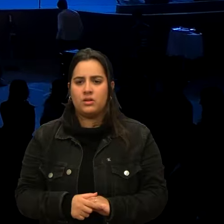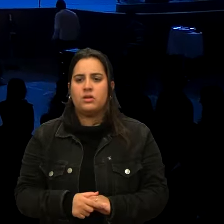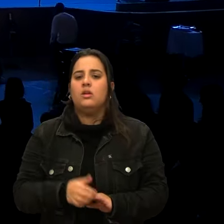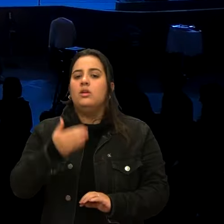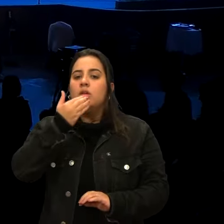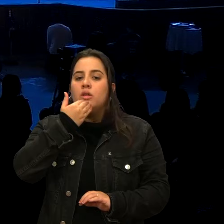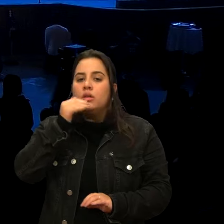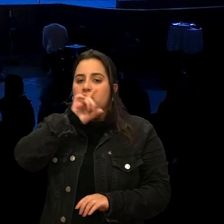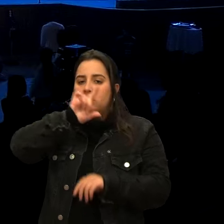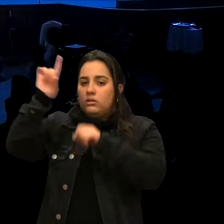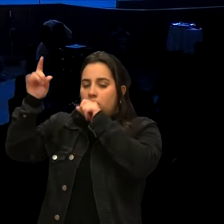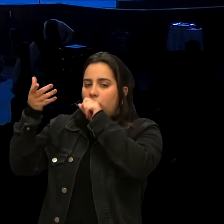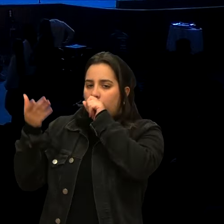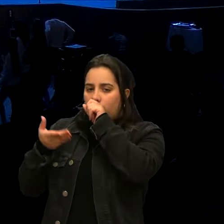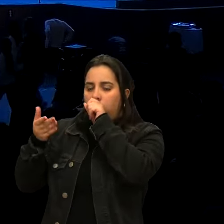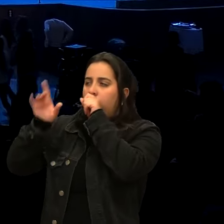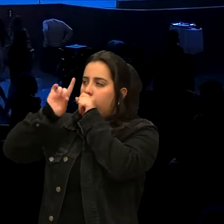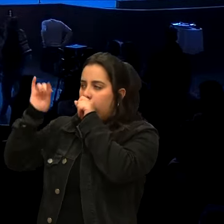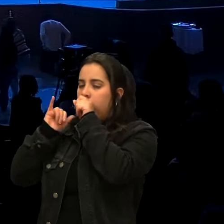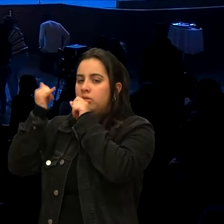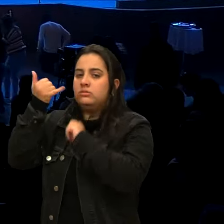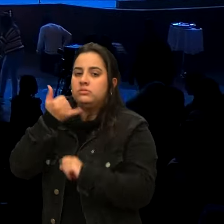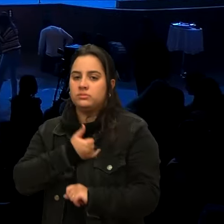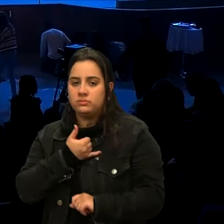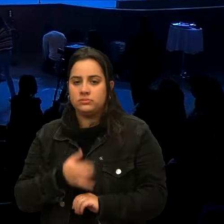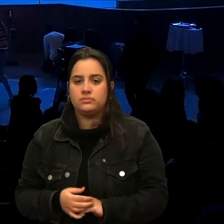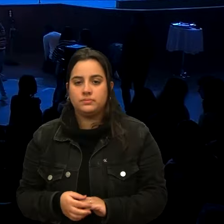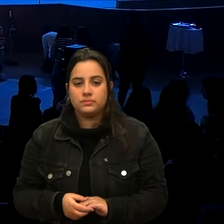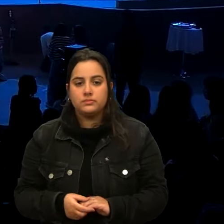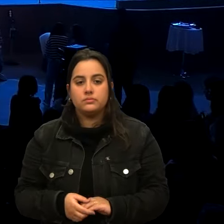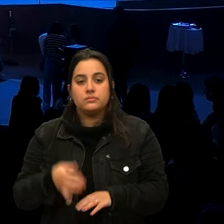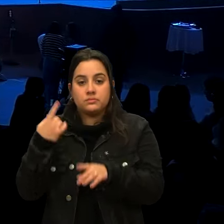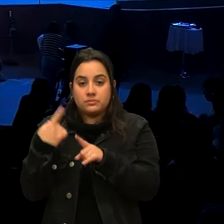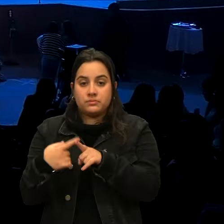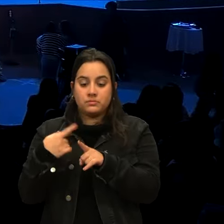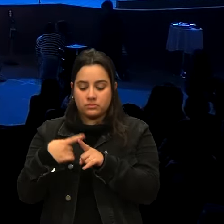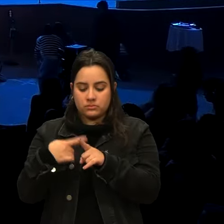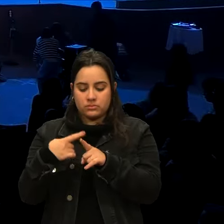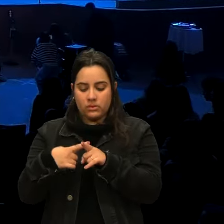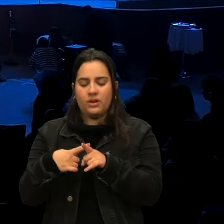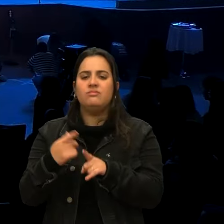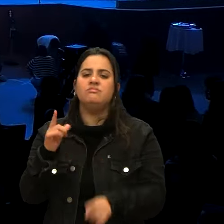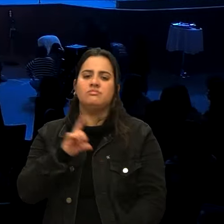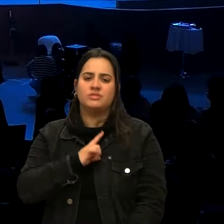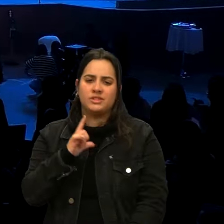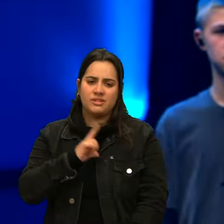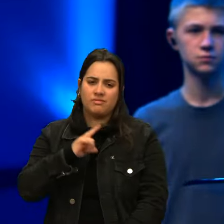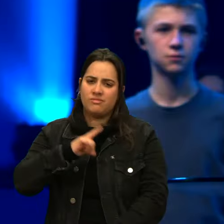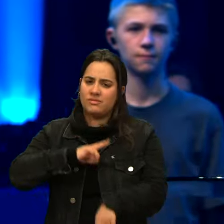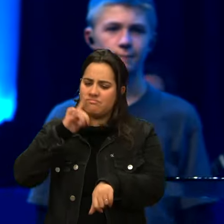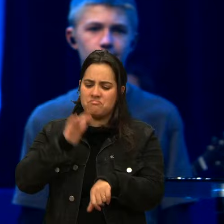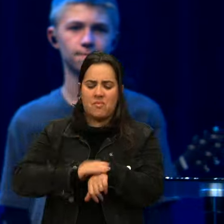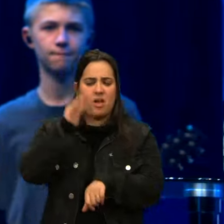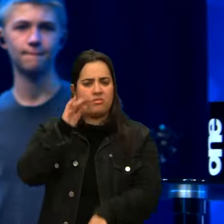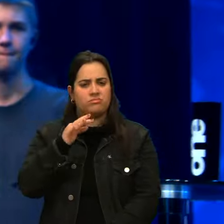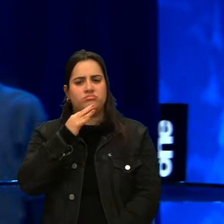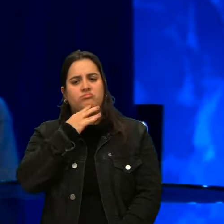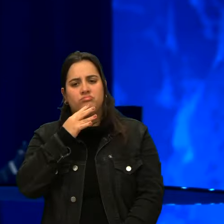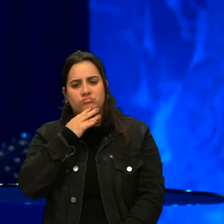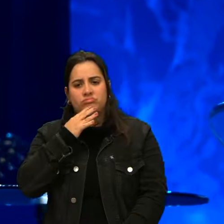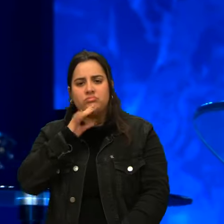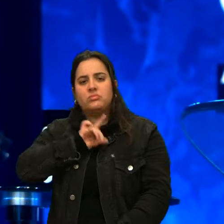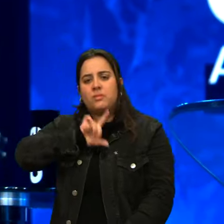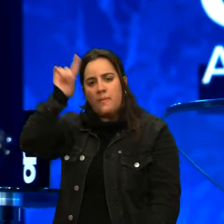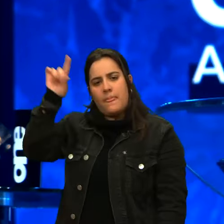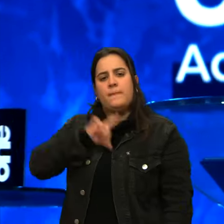Ele hoje, deixa o Senhor falar o seu coração. Porque ainda existe mais para a gente conhecer de Deus.